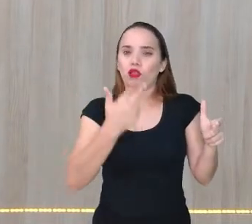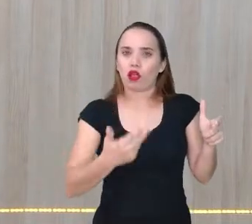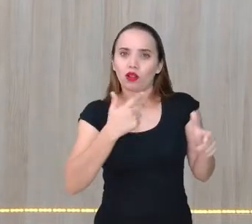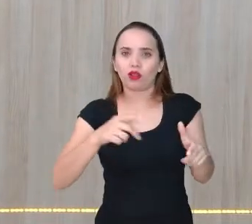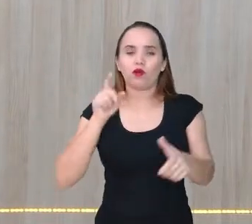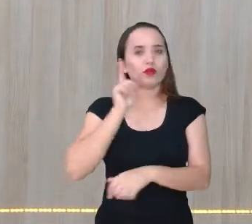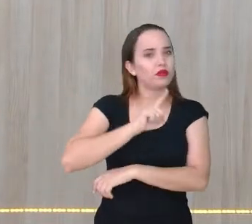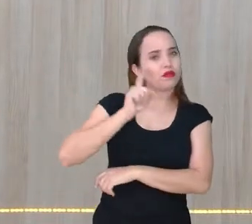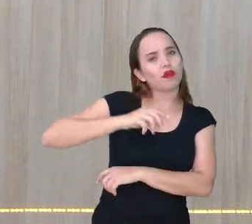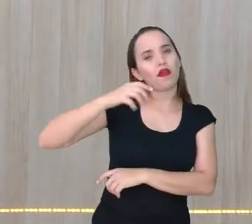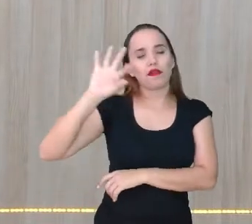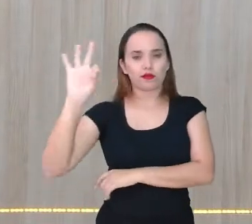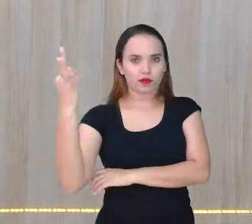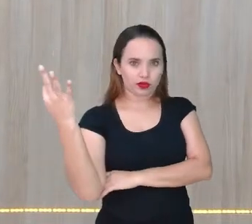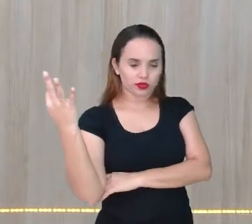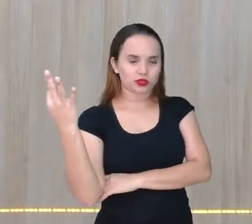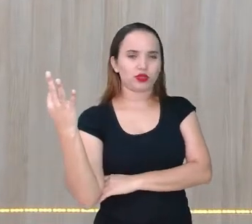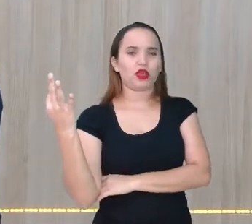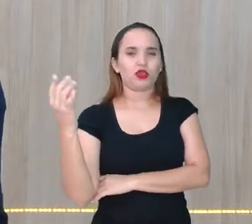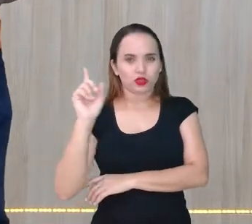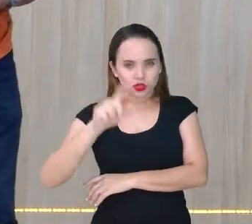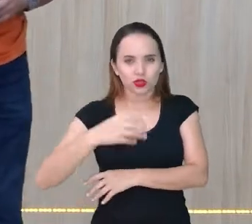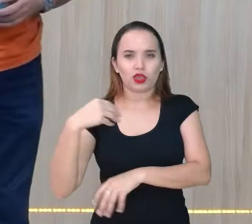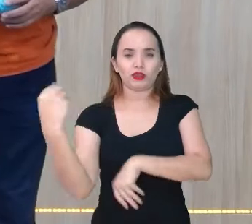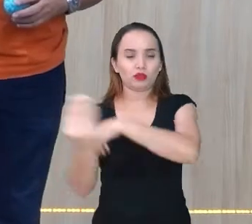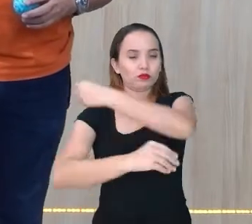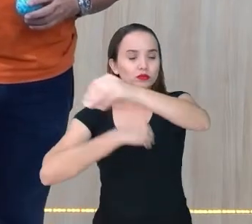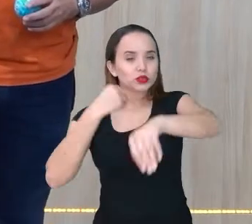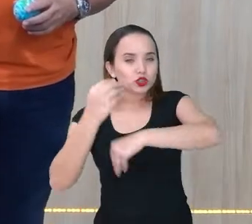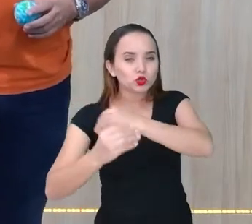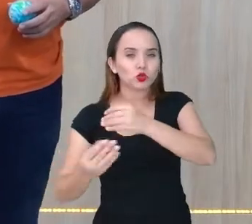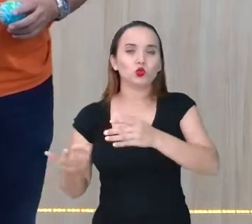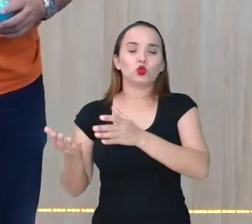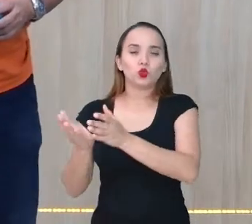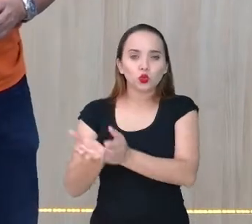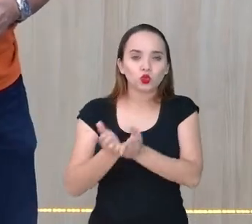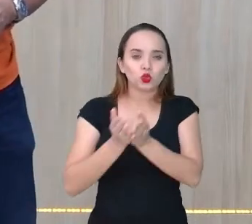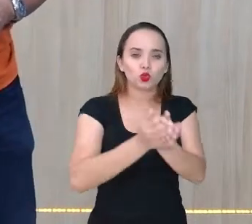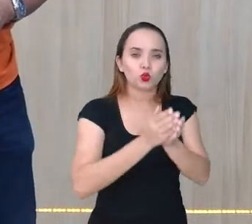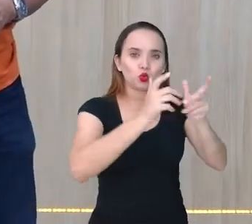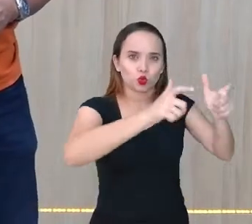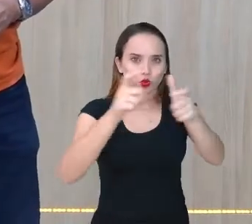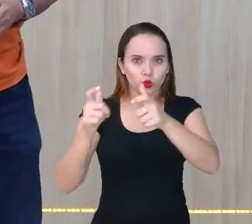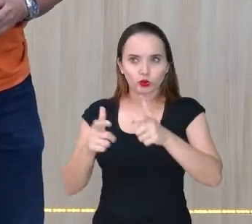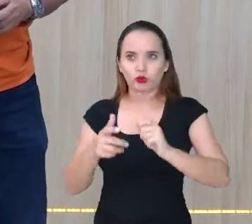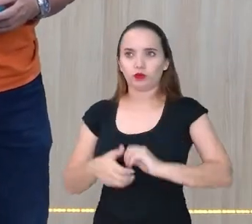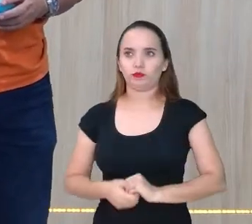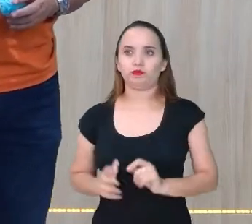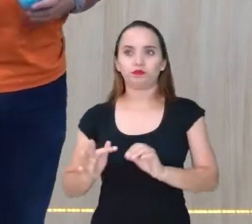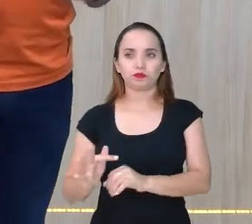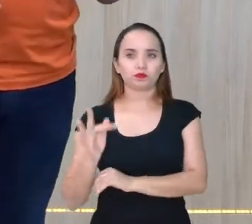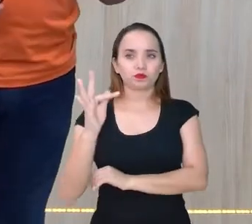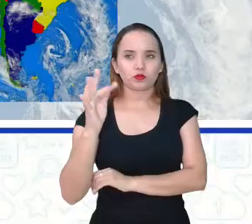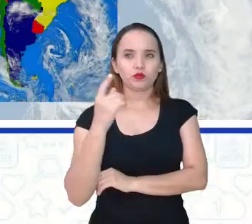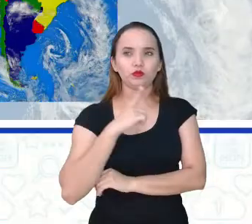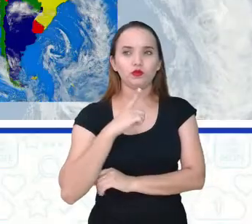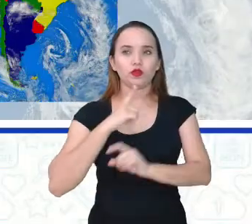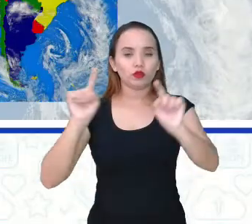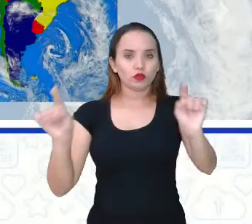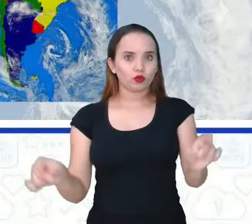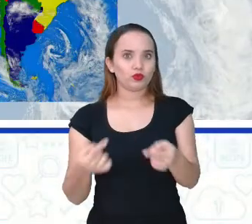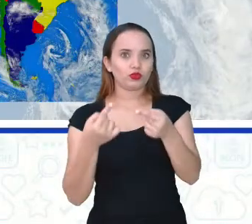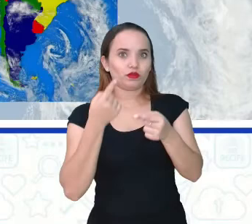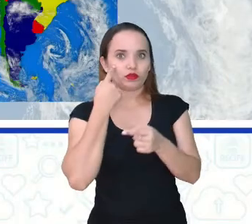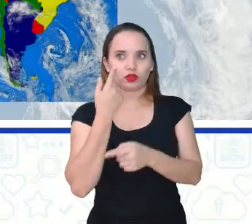grande devido à ocupação, colonização desses territórios. Tá? Mais adiante, a gente tem aí um desafio, professora